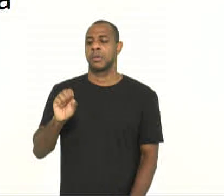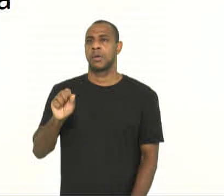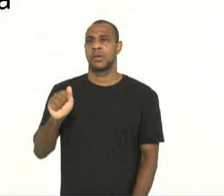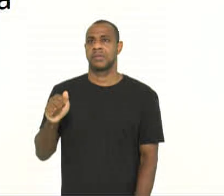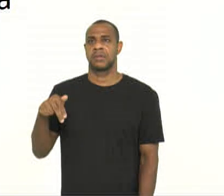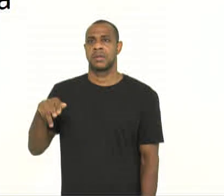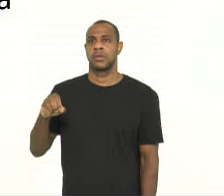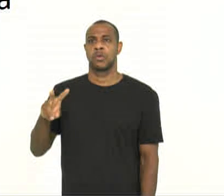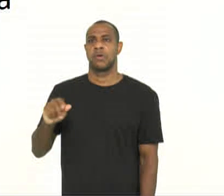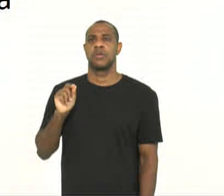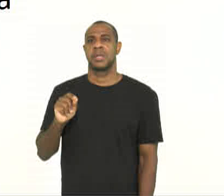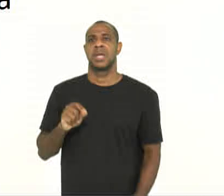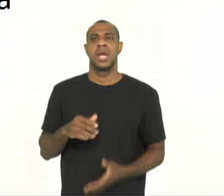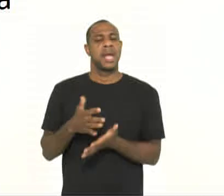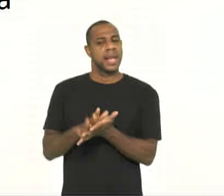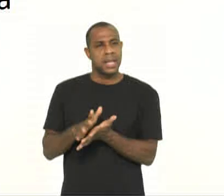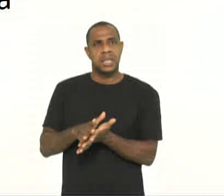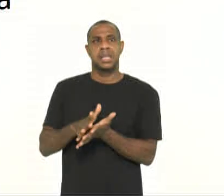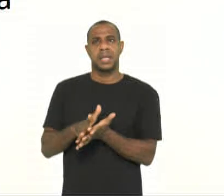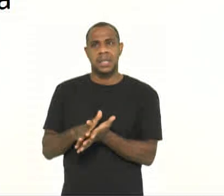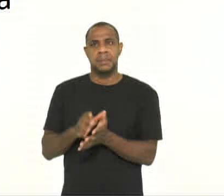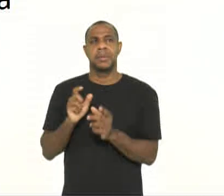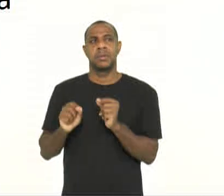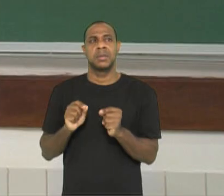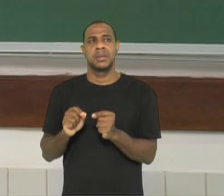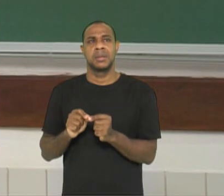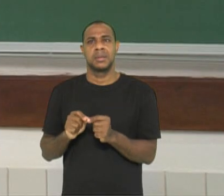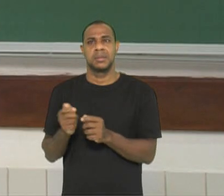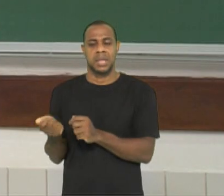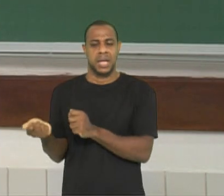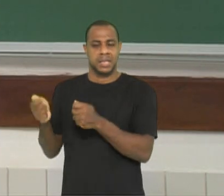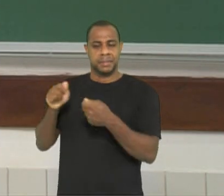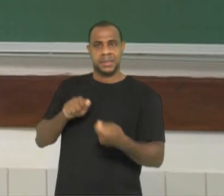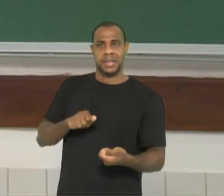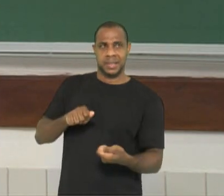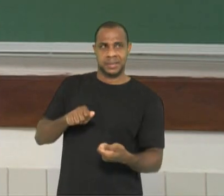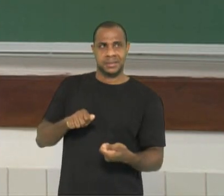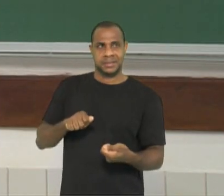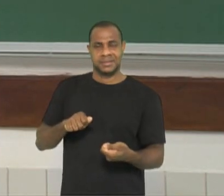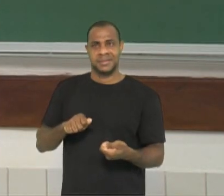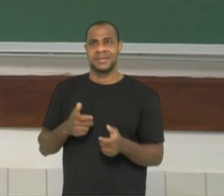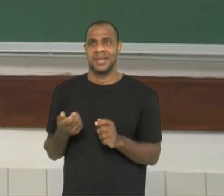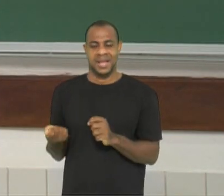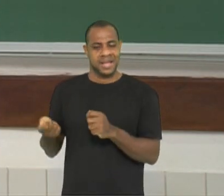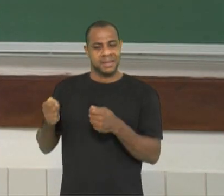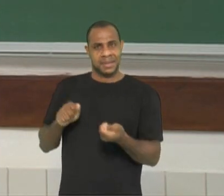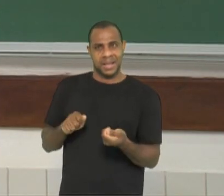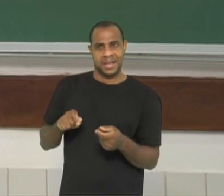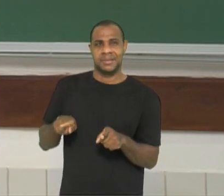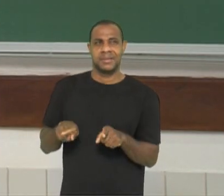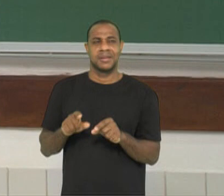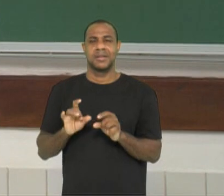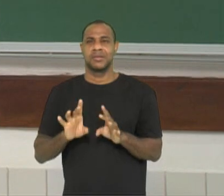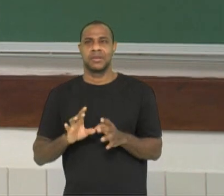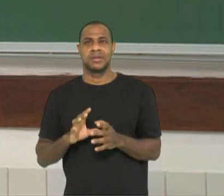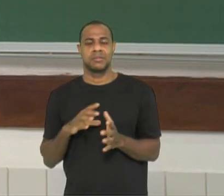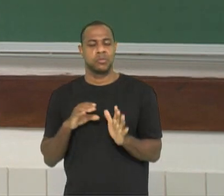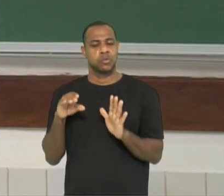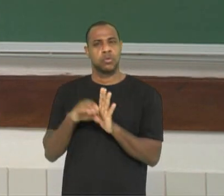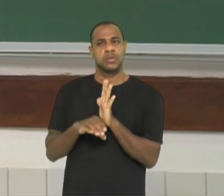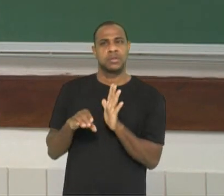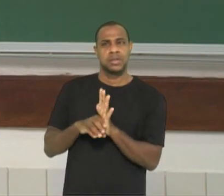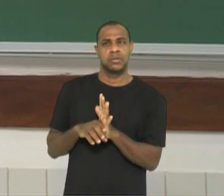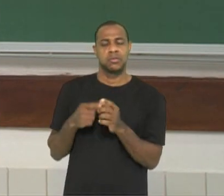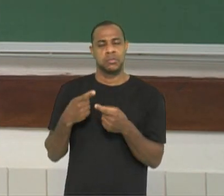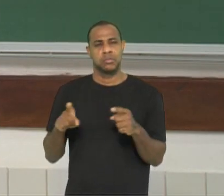um samba requintado. Eles pegaram o samba, deram uma letra diferente, deram um conceito de